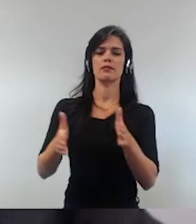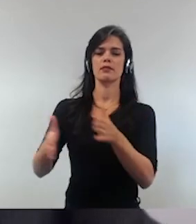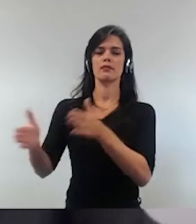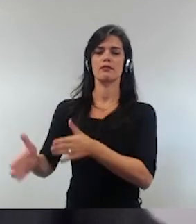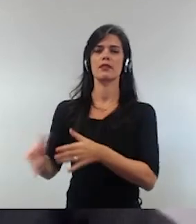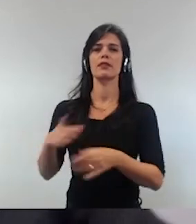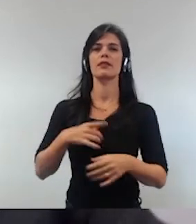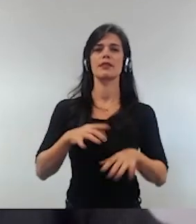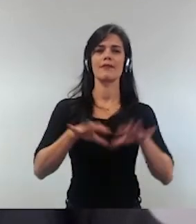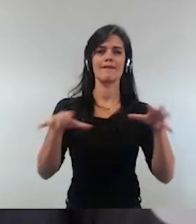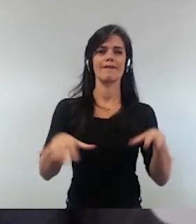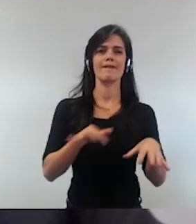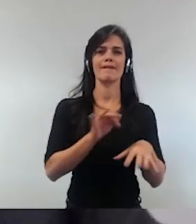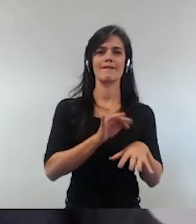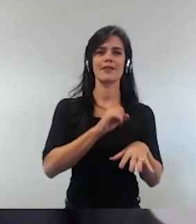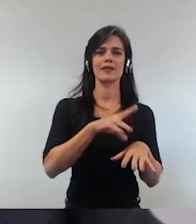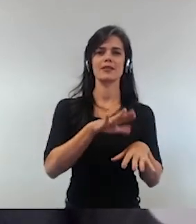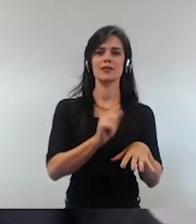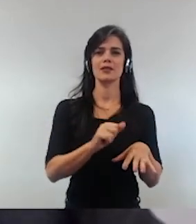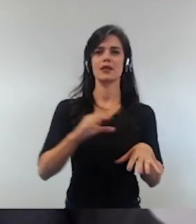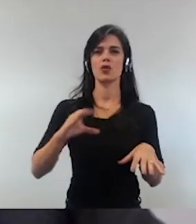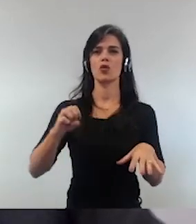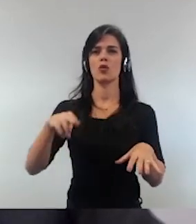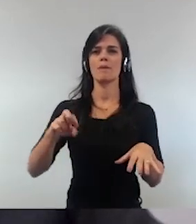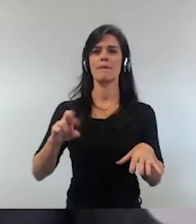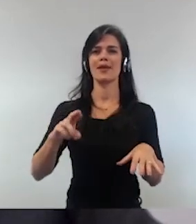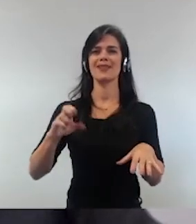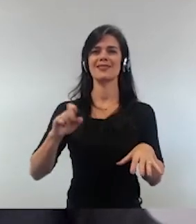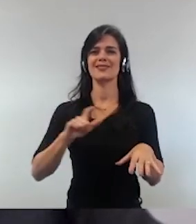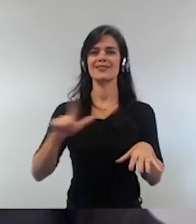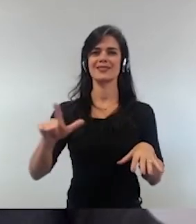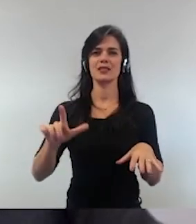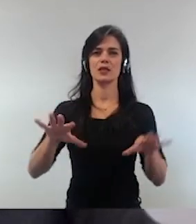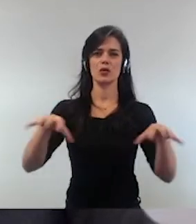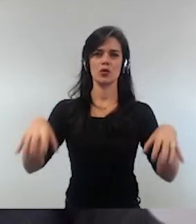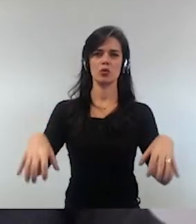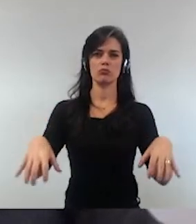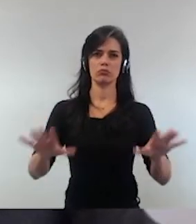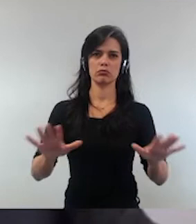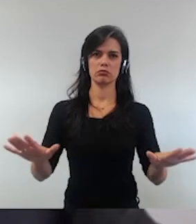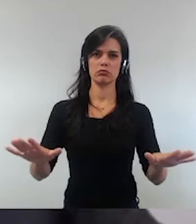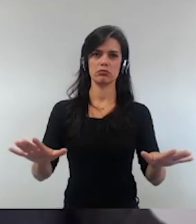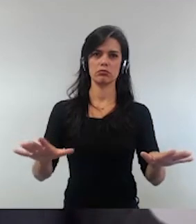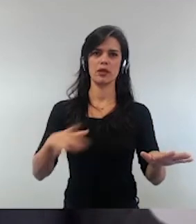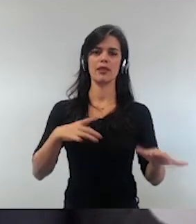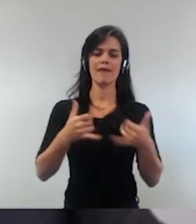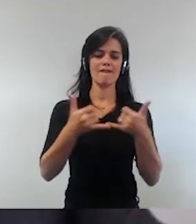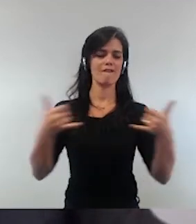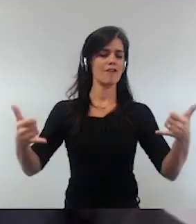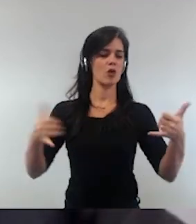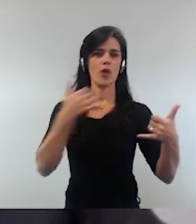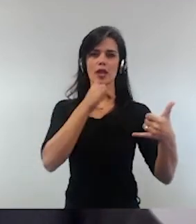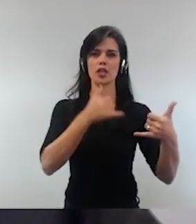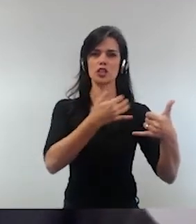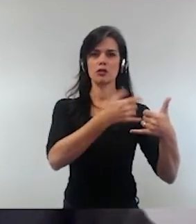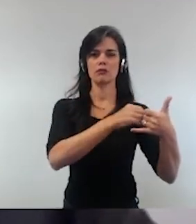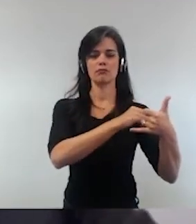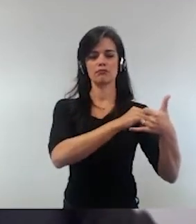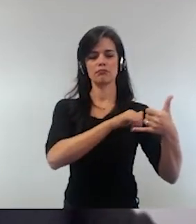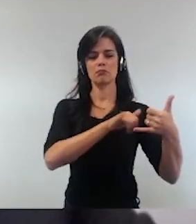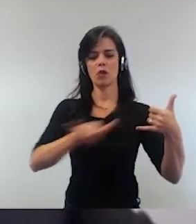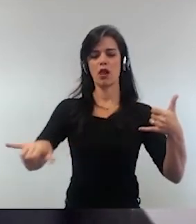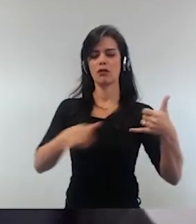e comercial. Isso precisa ser entendido, né? A gente não tem como carimbar energia elétrica ou elétron, né? Ele passa no fio. Seria possível, talvez,